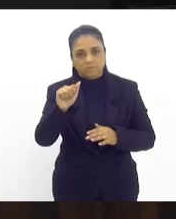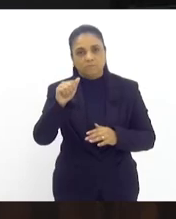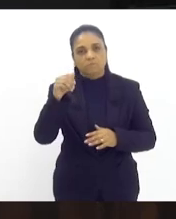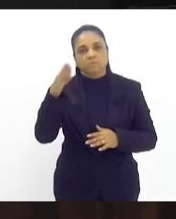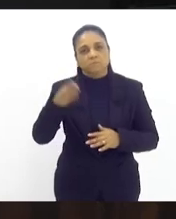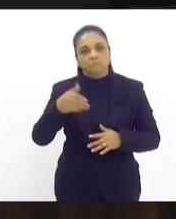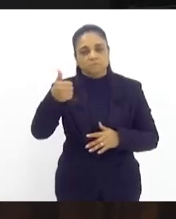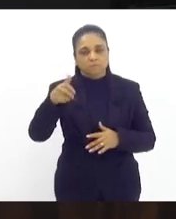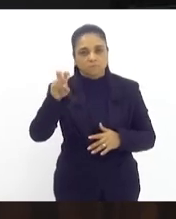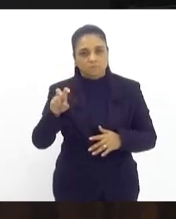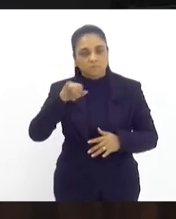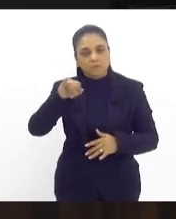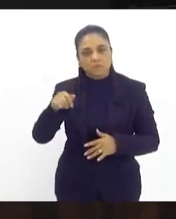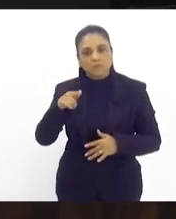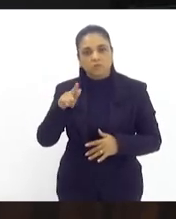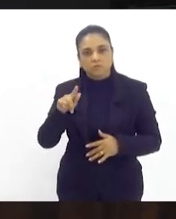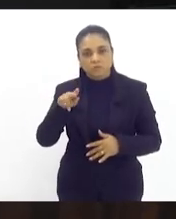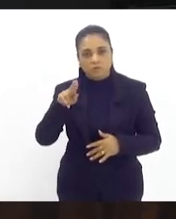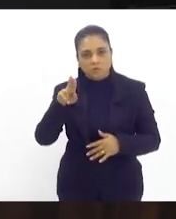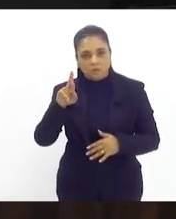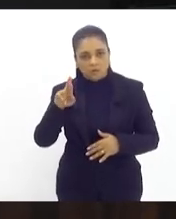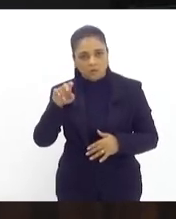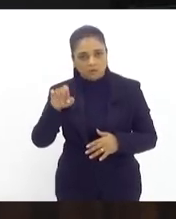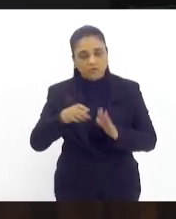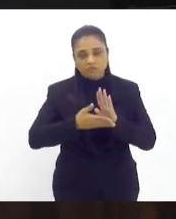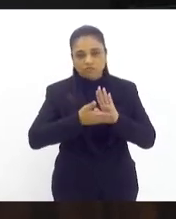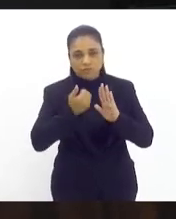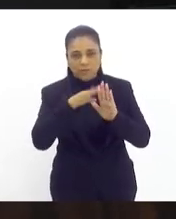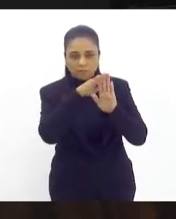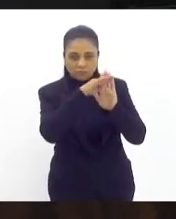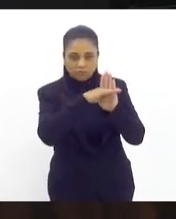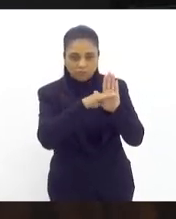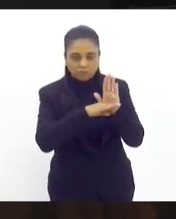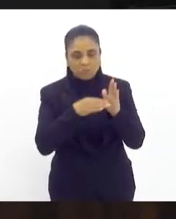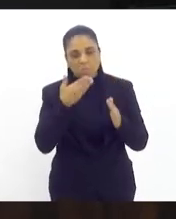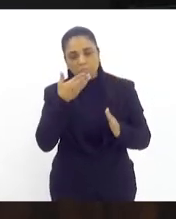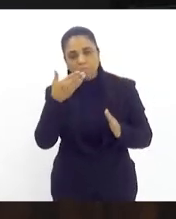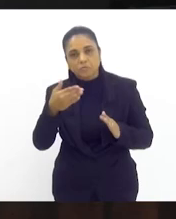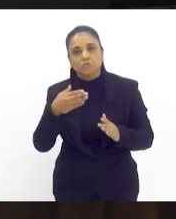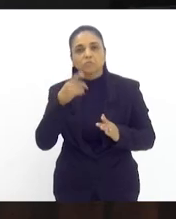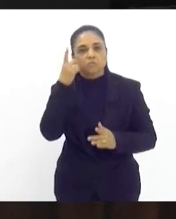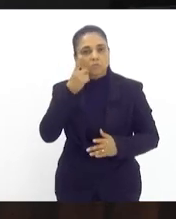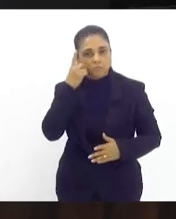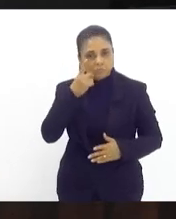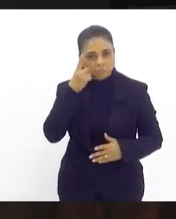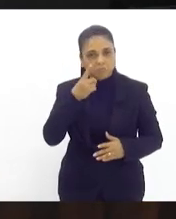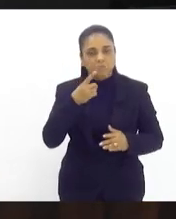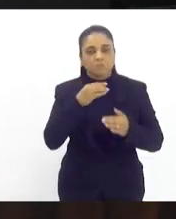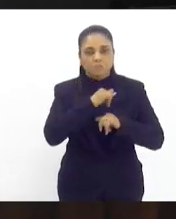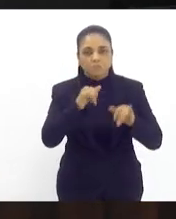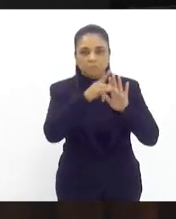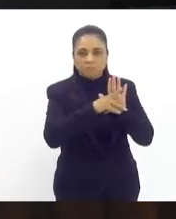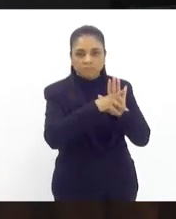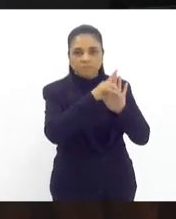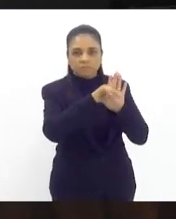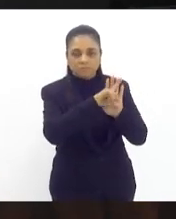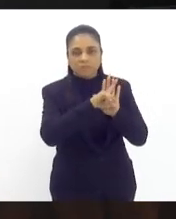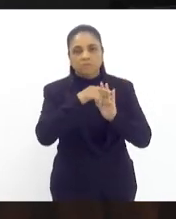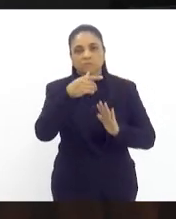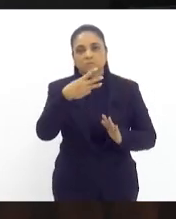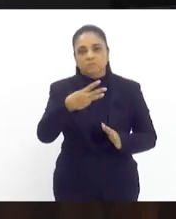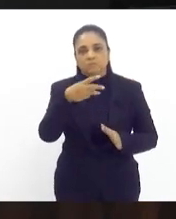deputado Jorge Felipe Neto retirado de pauta a pedido do autor anuncia o projeto de lei número